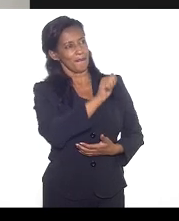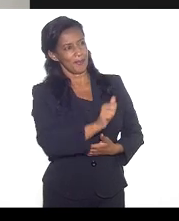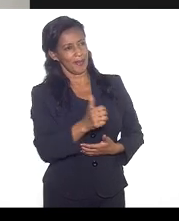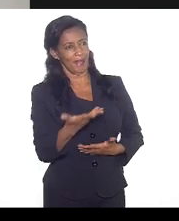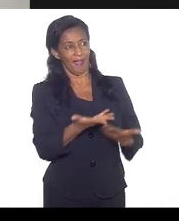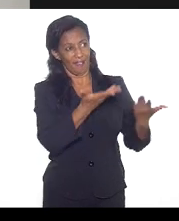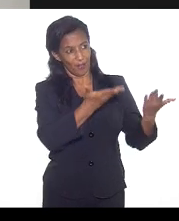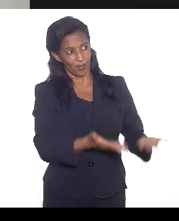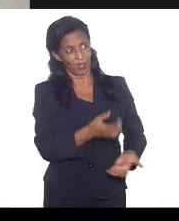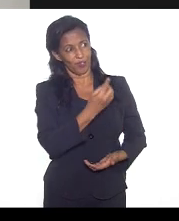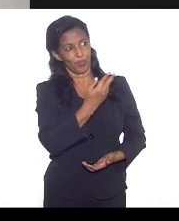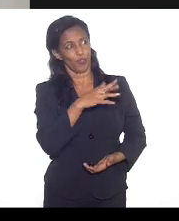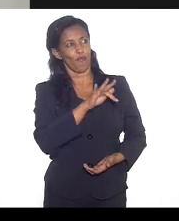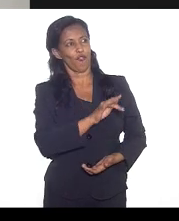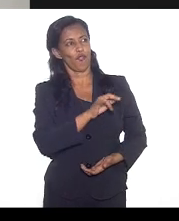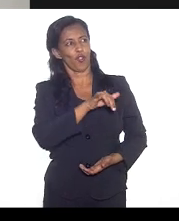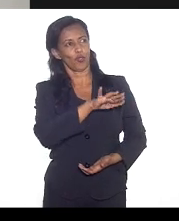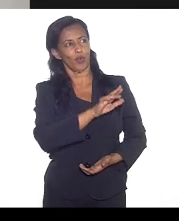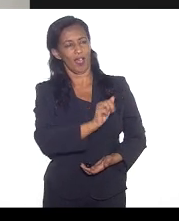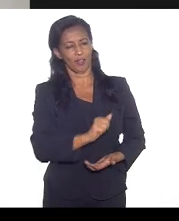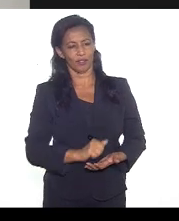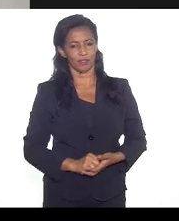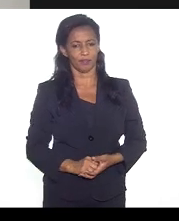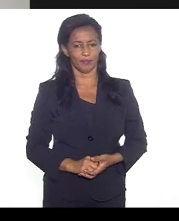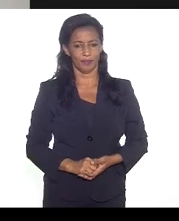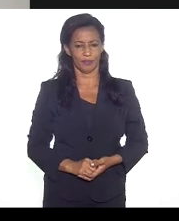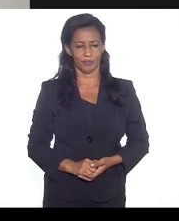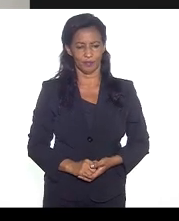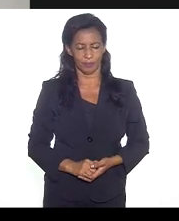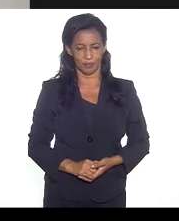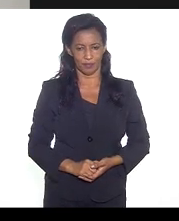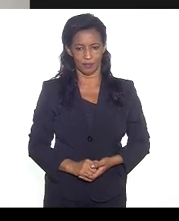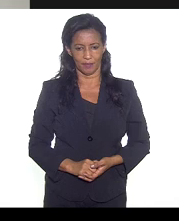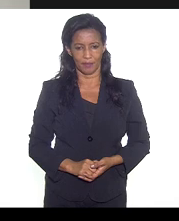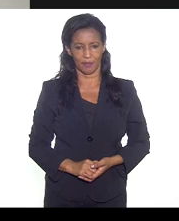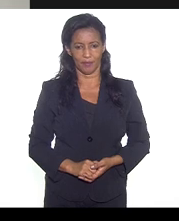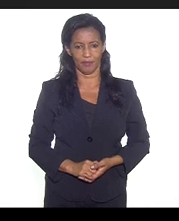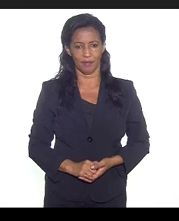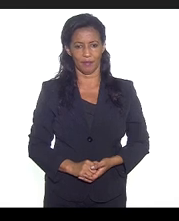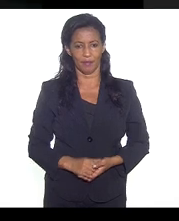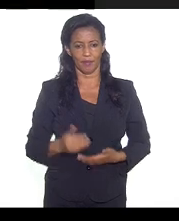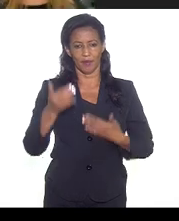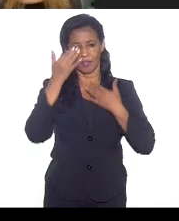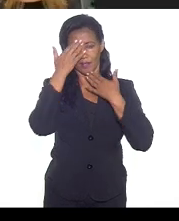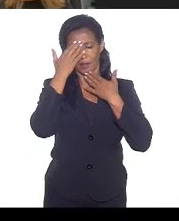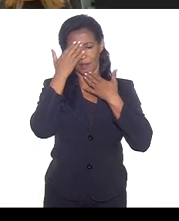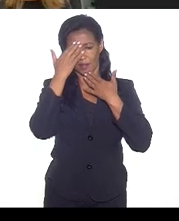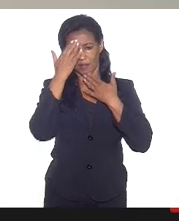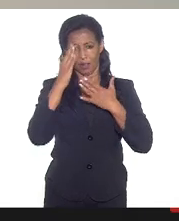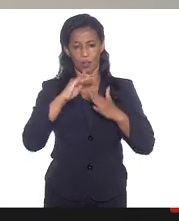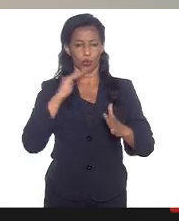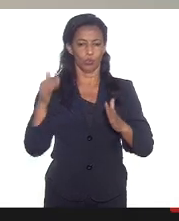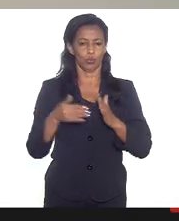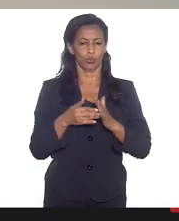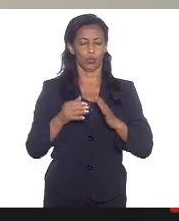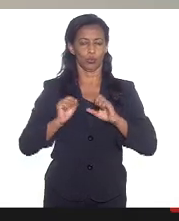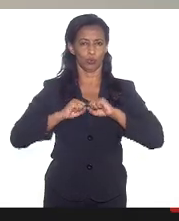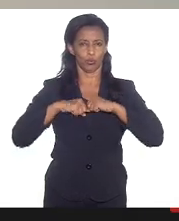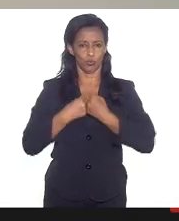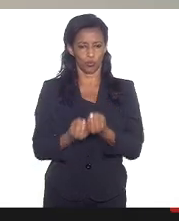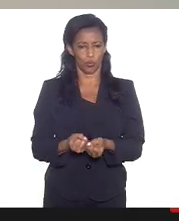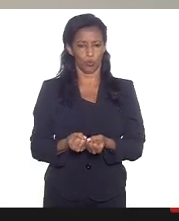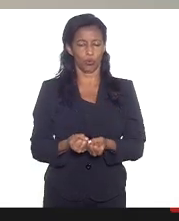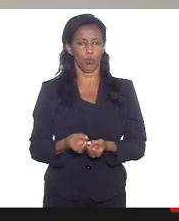Fortunato. Deputados, gostaria de estender assim, todo o agradecimento, todo o esforço, né,